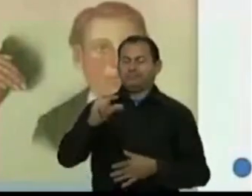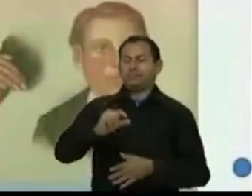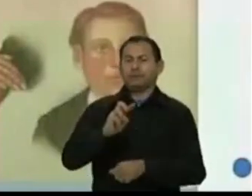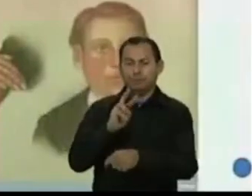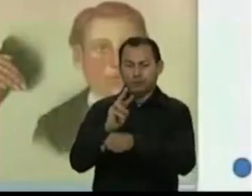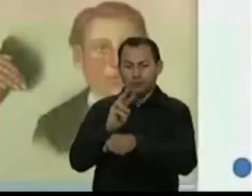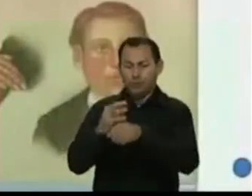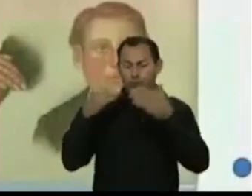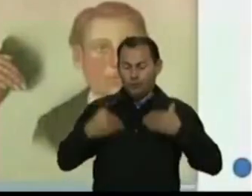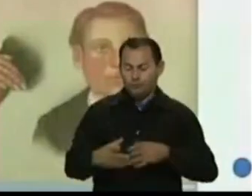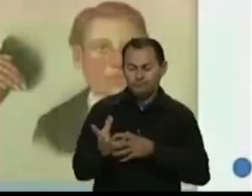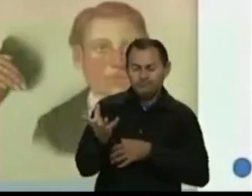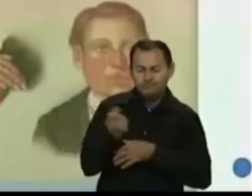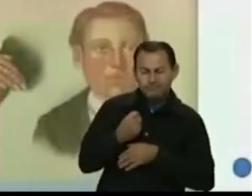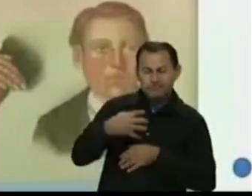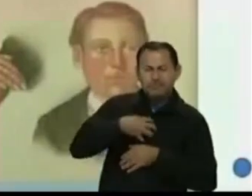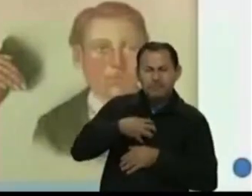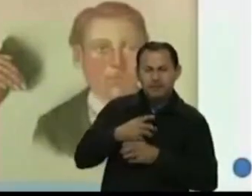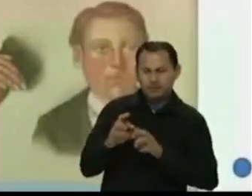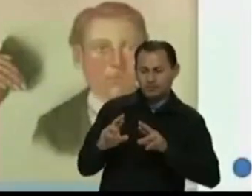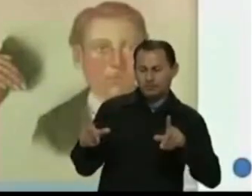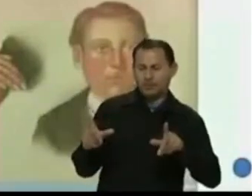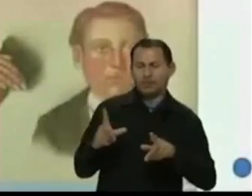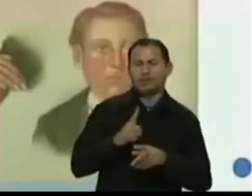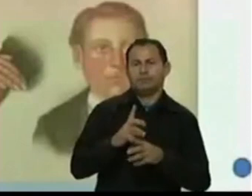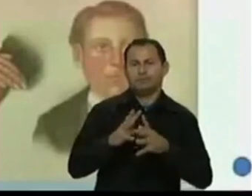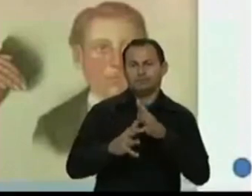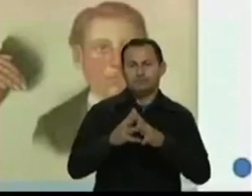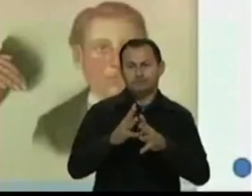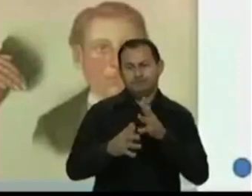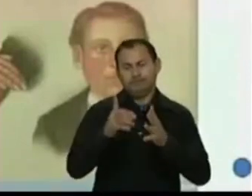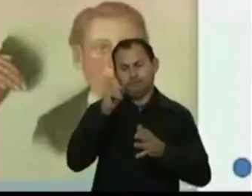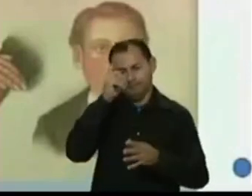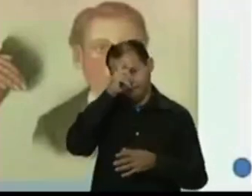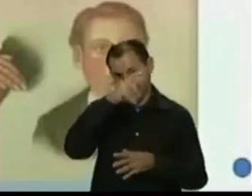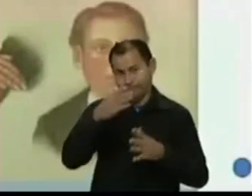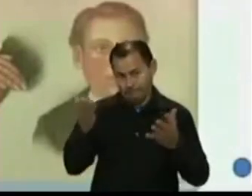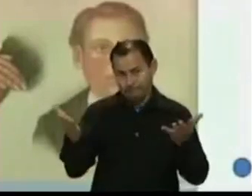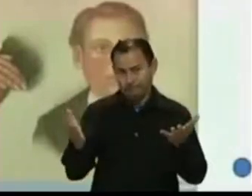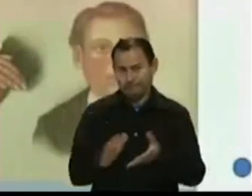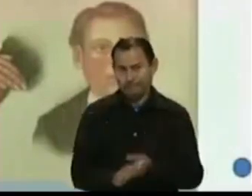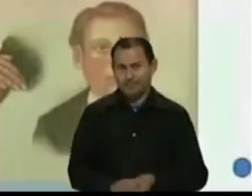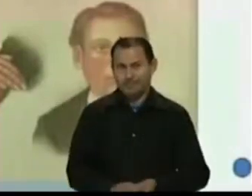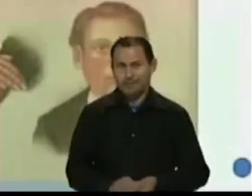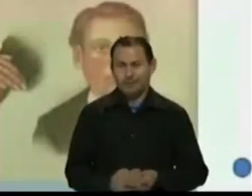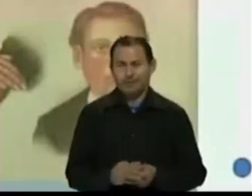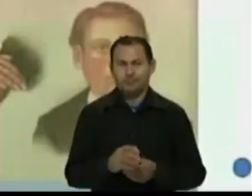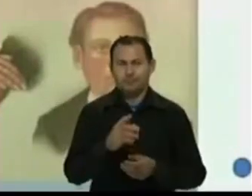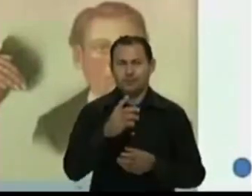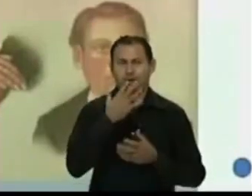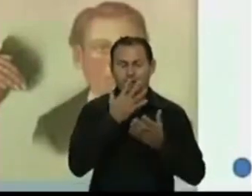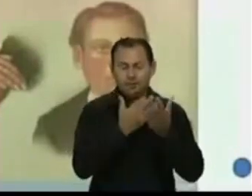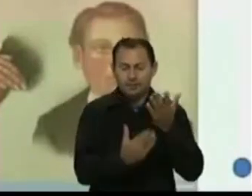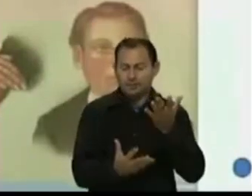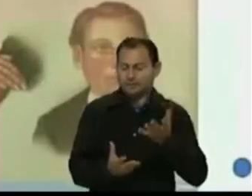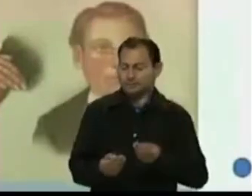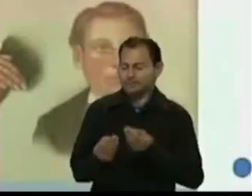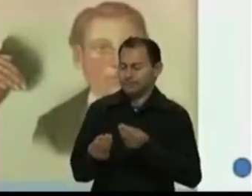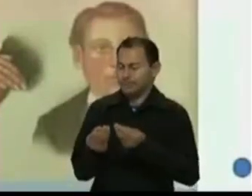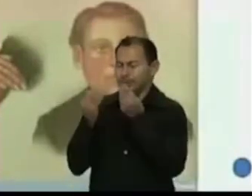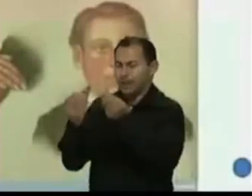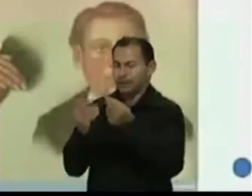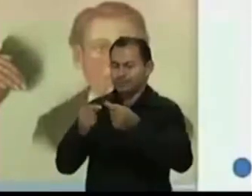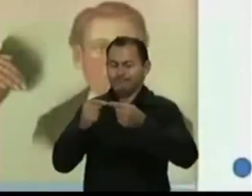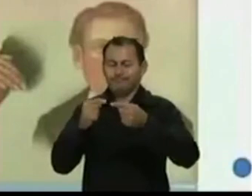estranho, e aí causa uma série de complicações, né? Então, se o sangue do doador não é compatível,